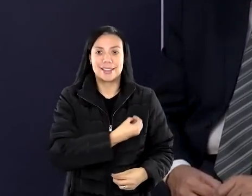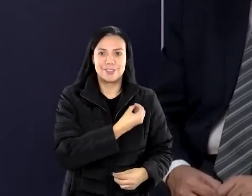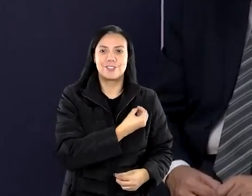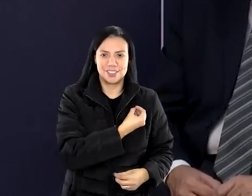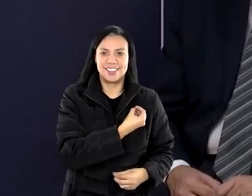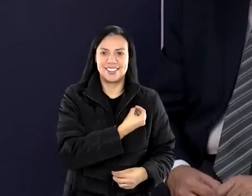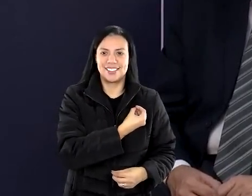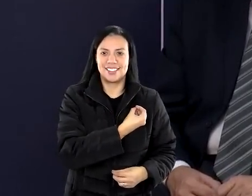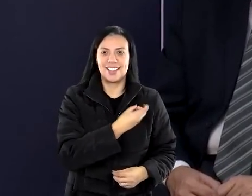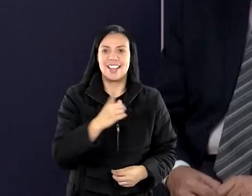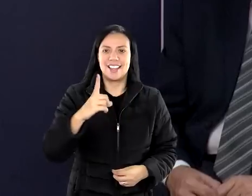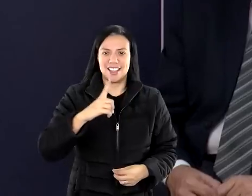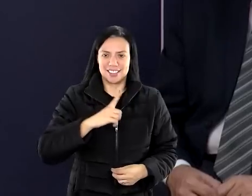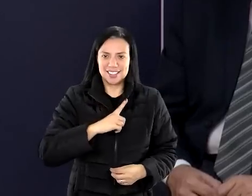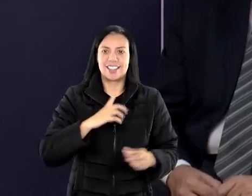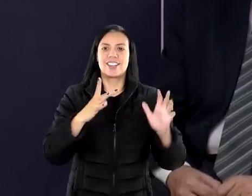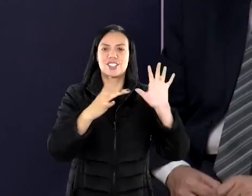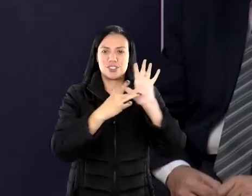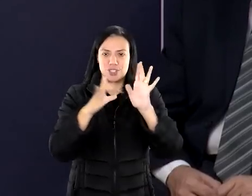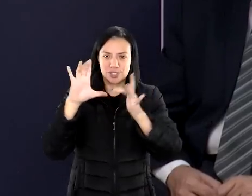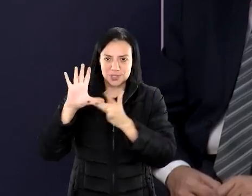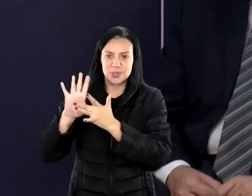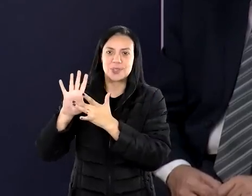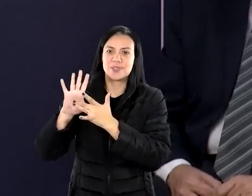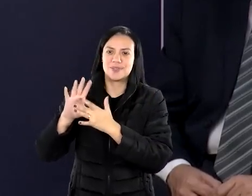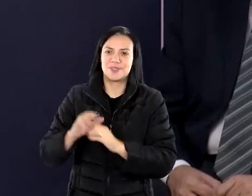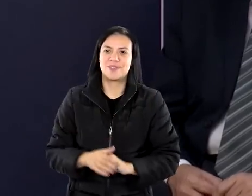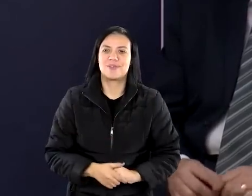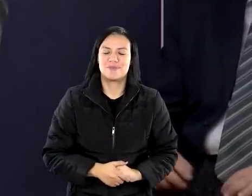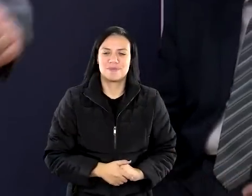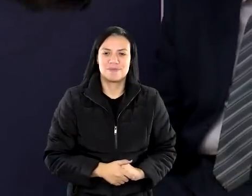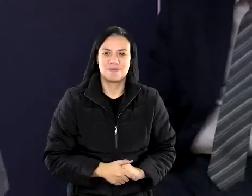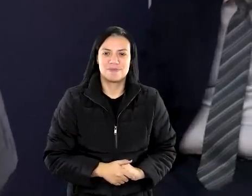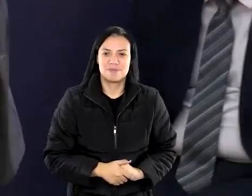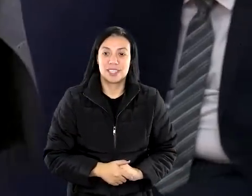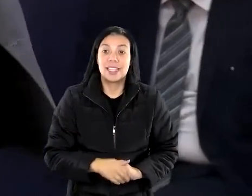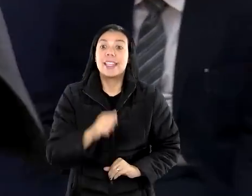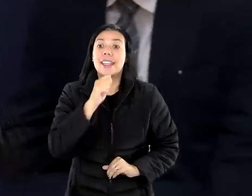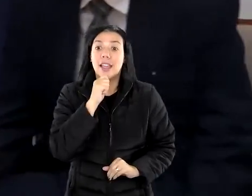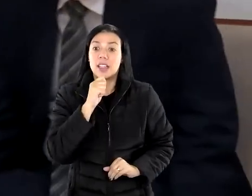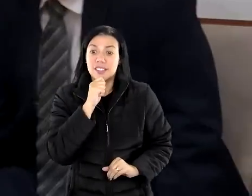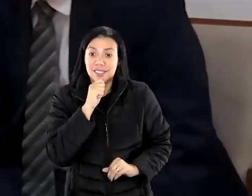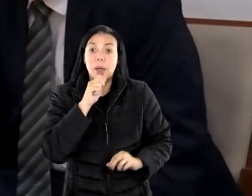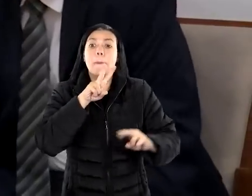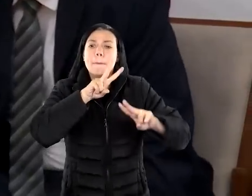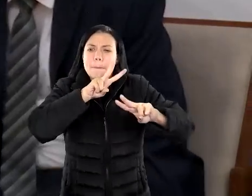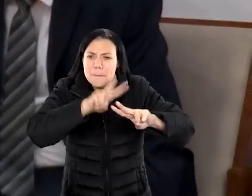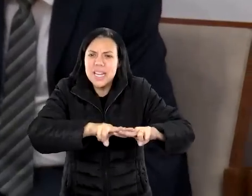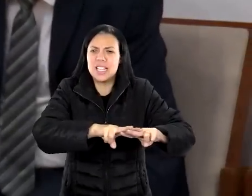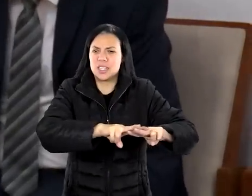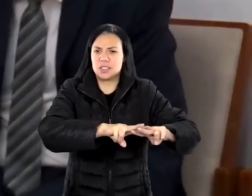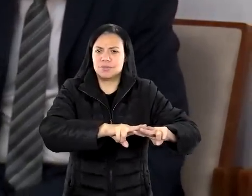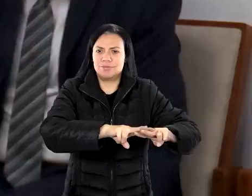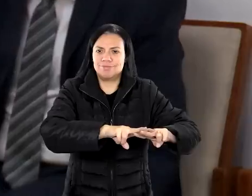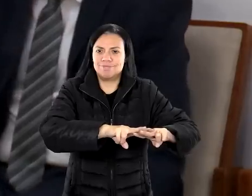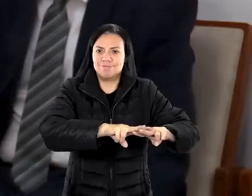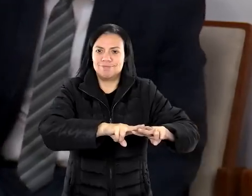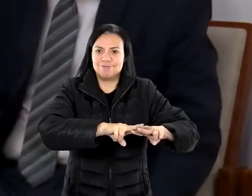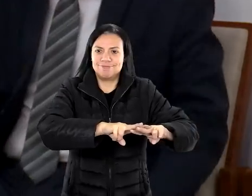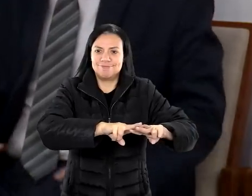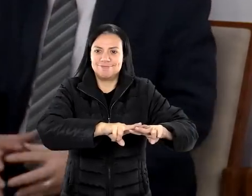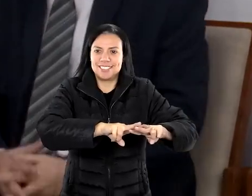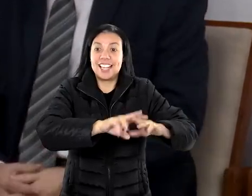é Jesus, é ter a vida eterna. E mesmo preso ali, ele está livre.